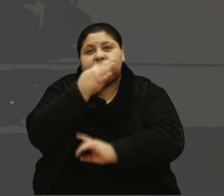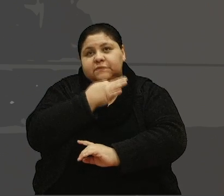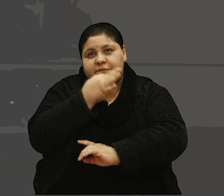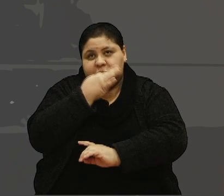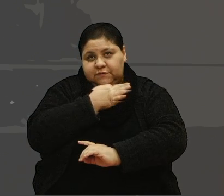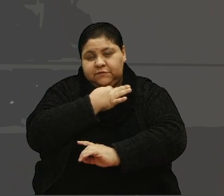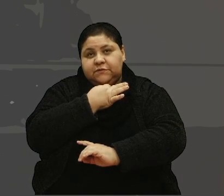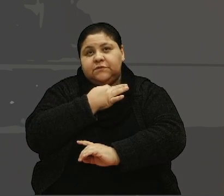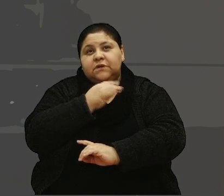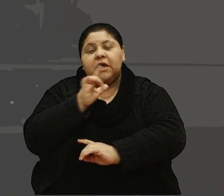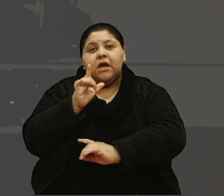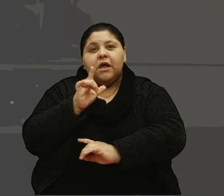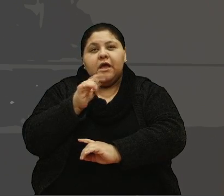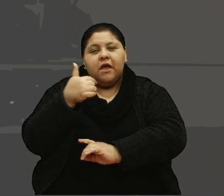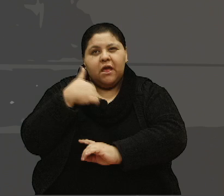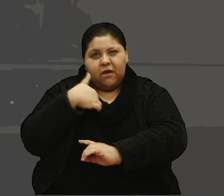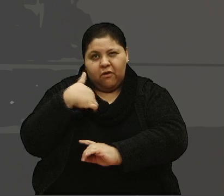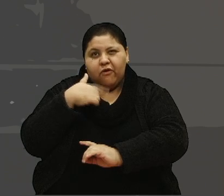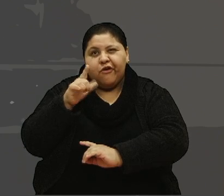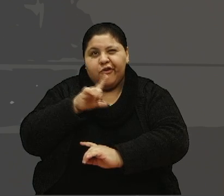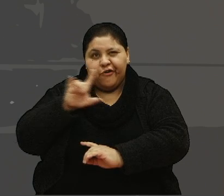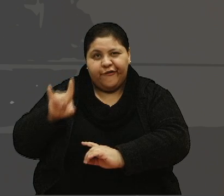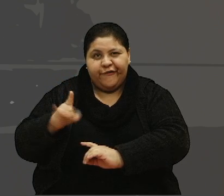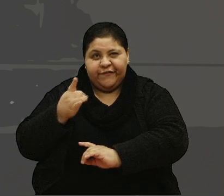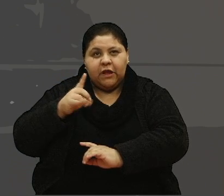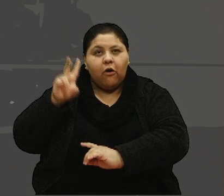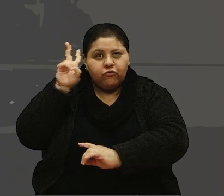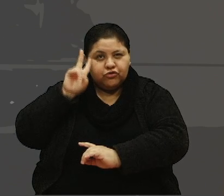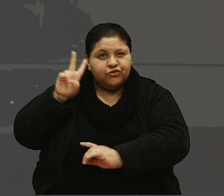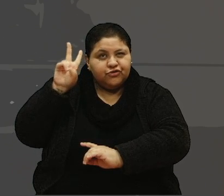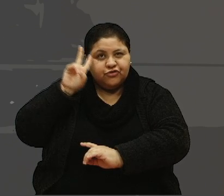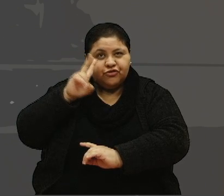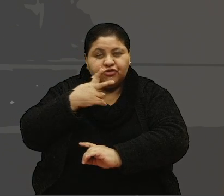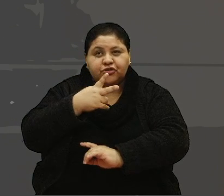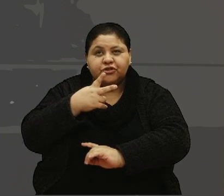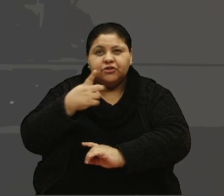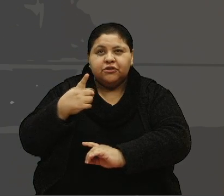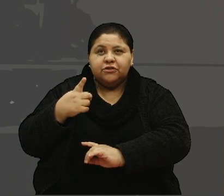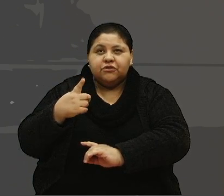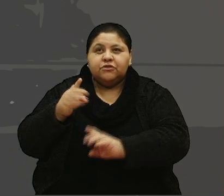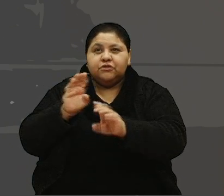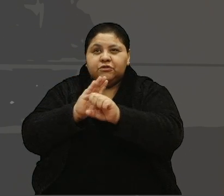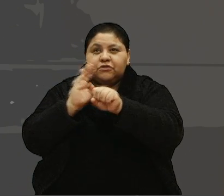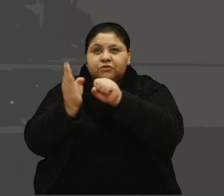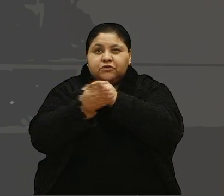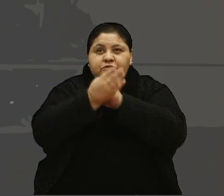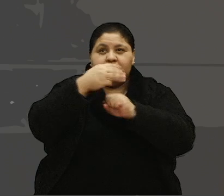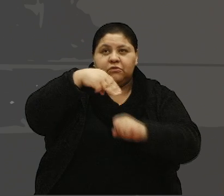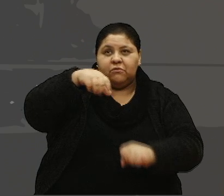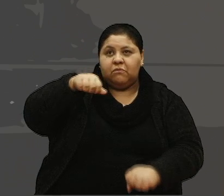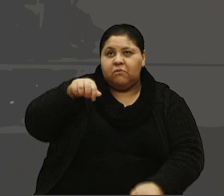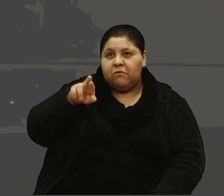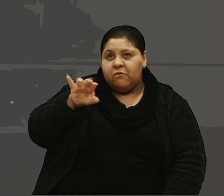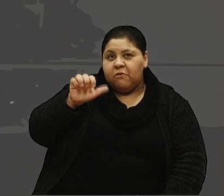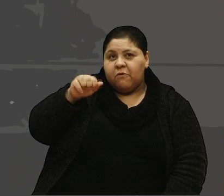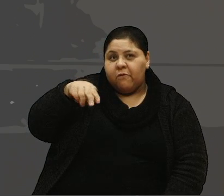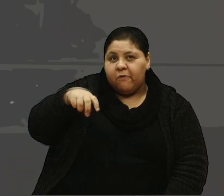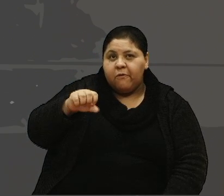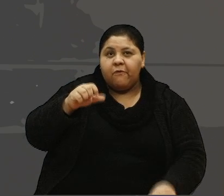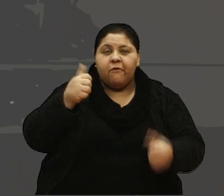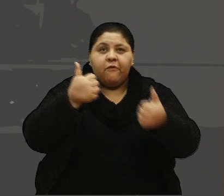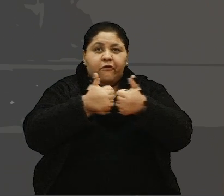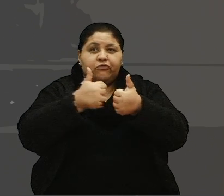pois estive na última segunda-feira, 21, lá no bairro Mariani, juntamente com o